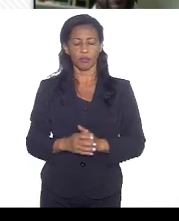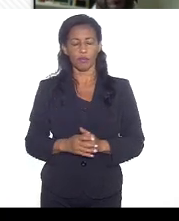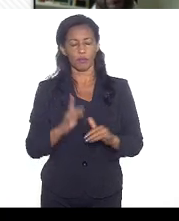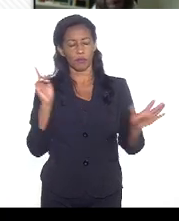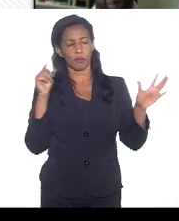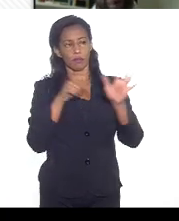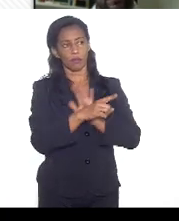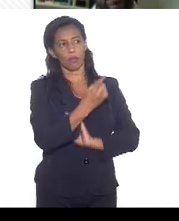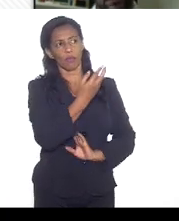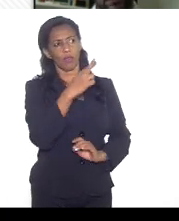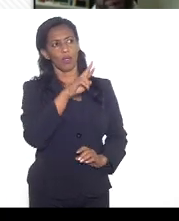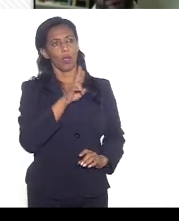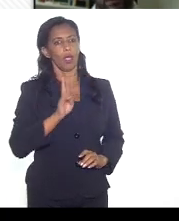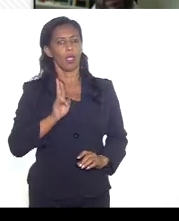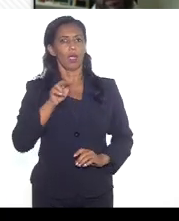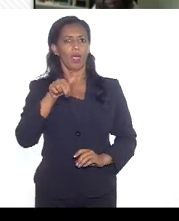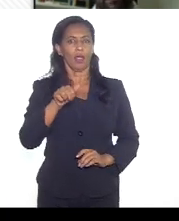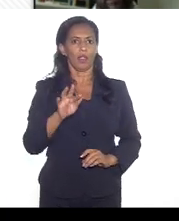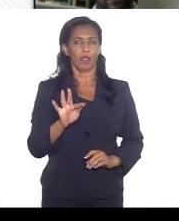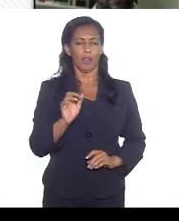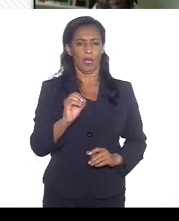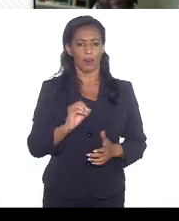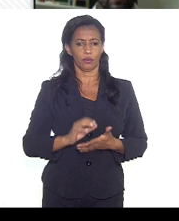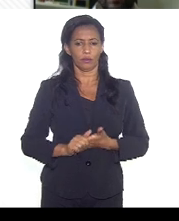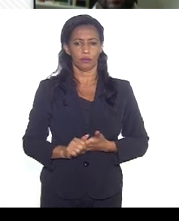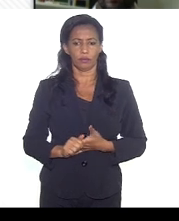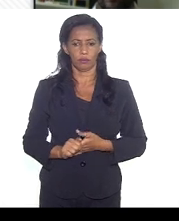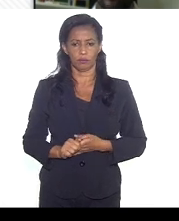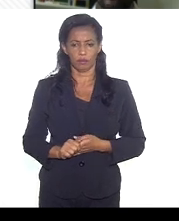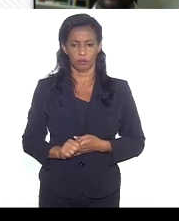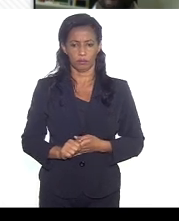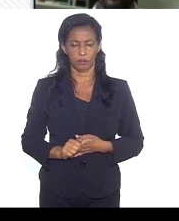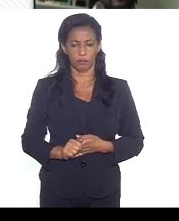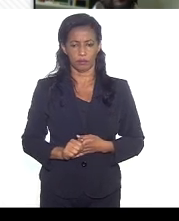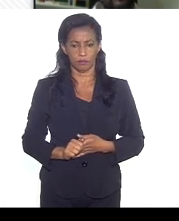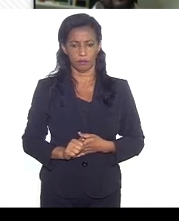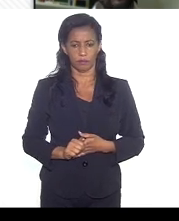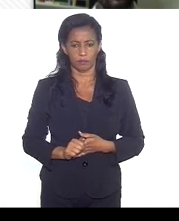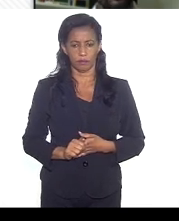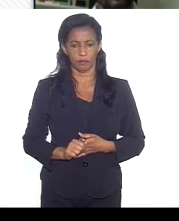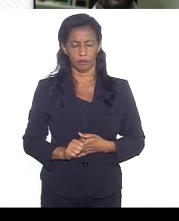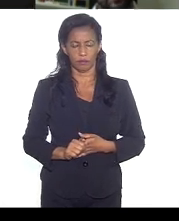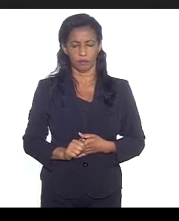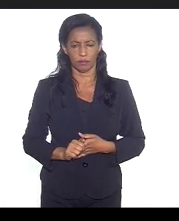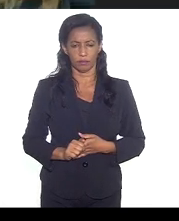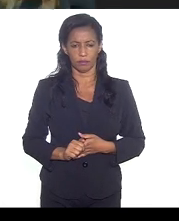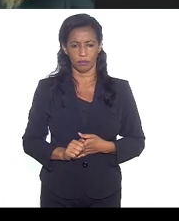Leonardo, eu tenho. E aqui eu estou tendo interferência. Em